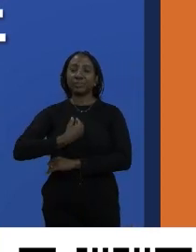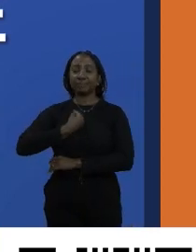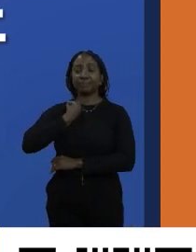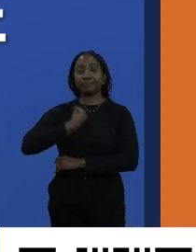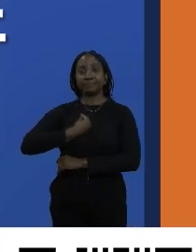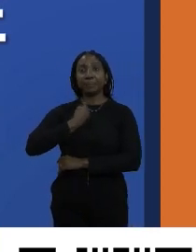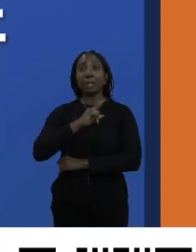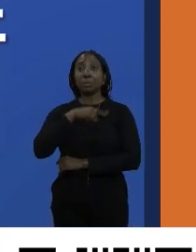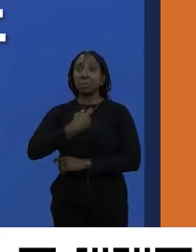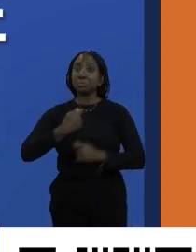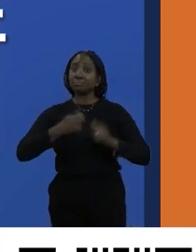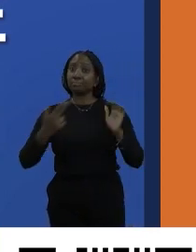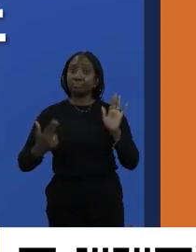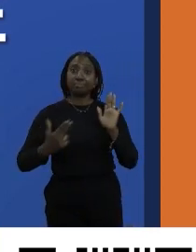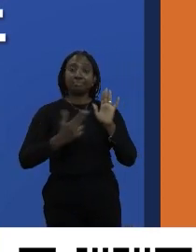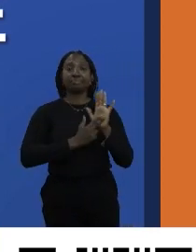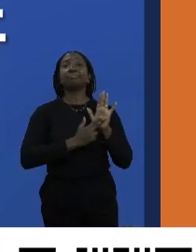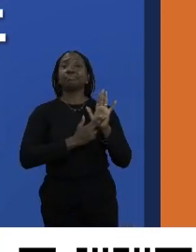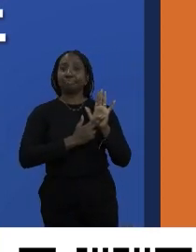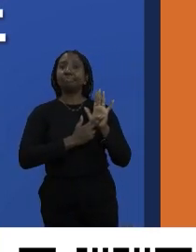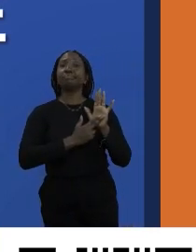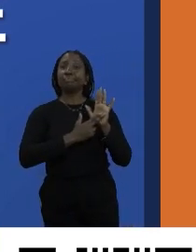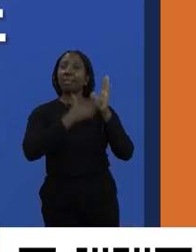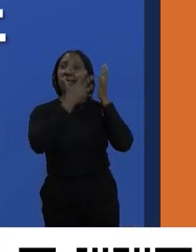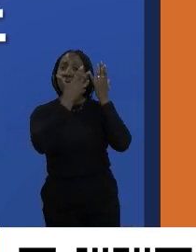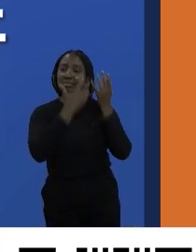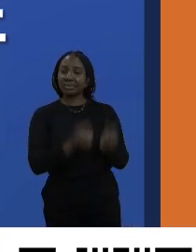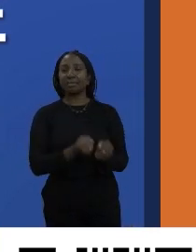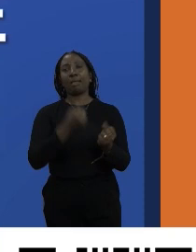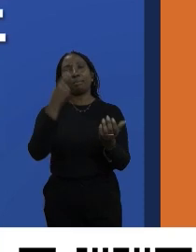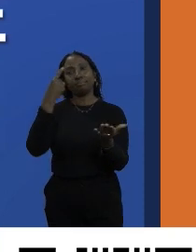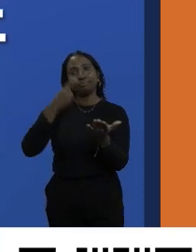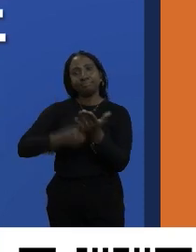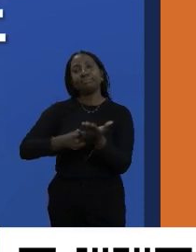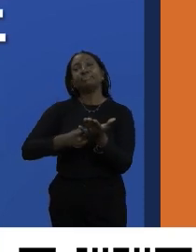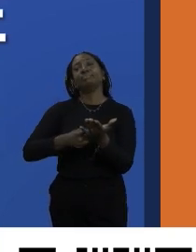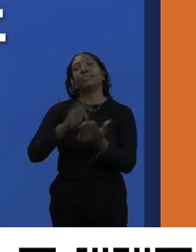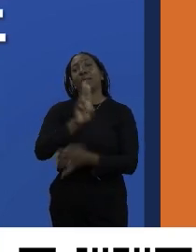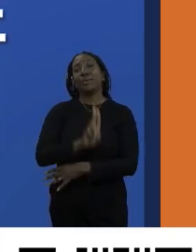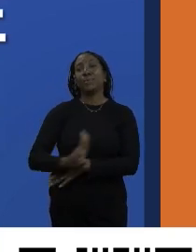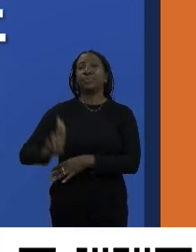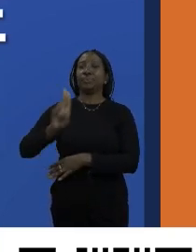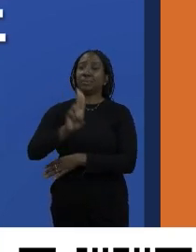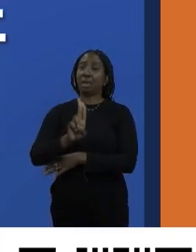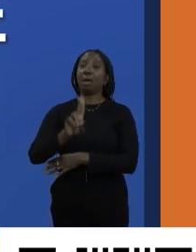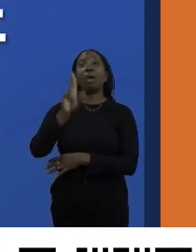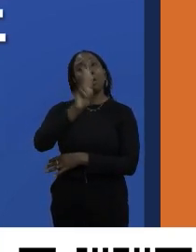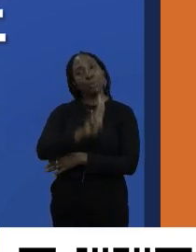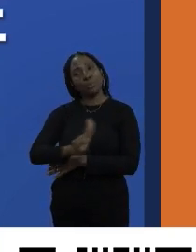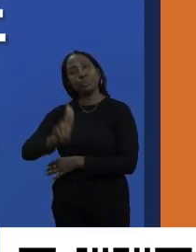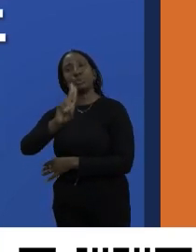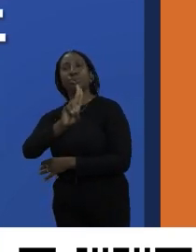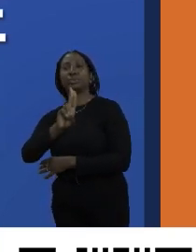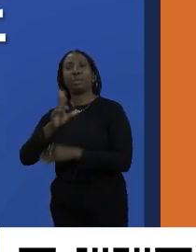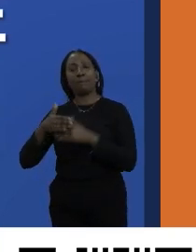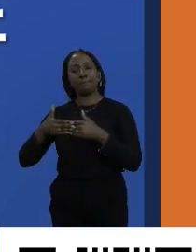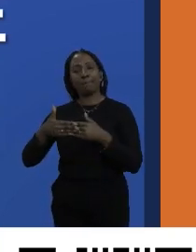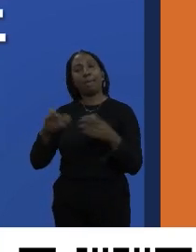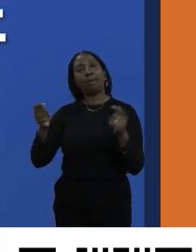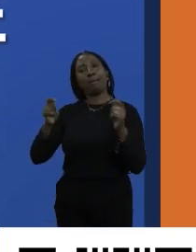gente reconhecer e assumir e querer usar, tá bom? Usem, mas para que ela